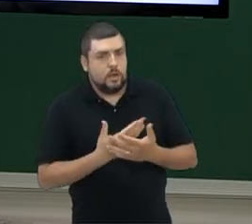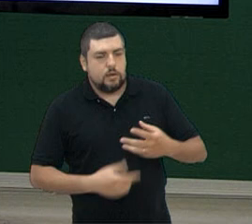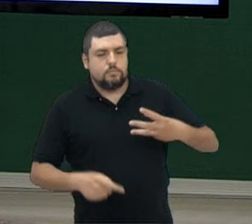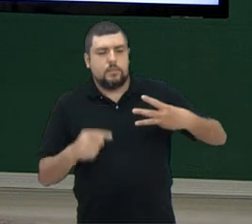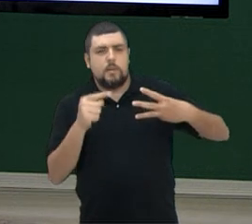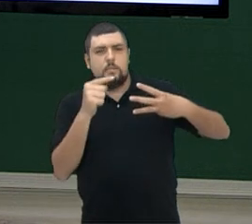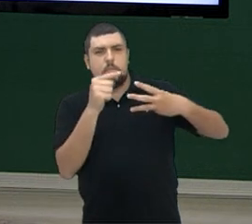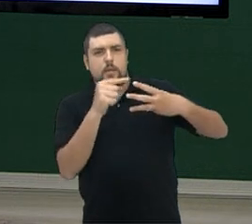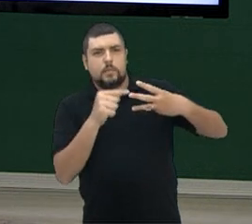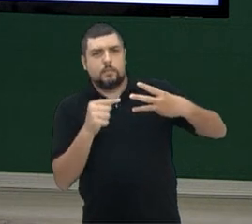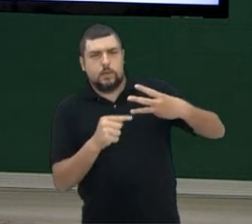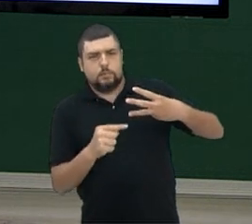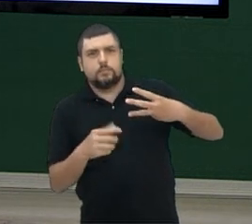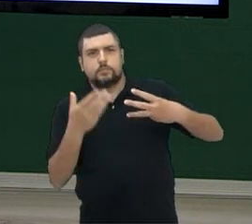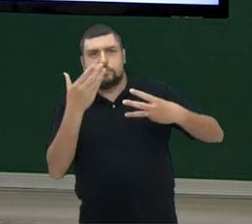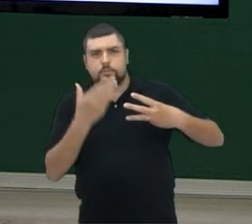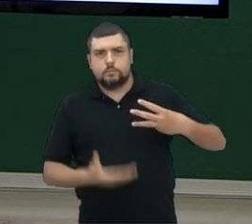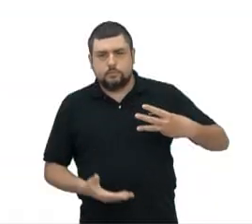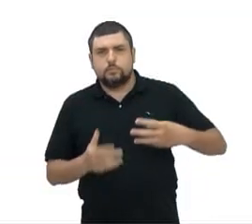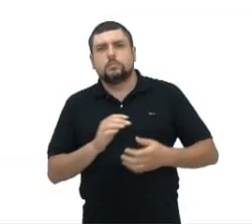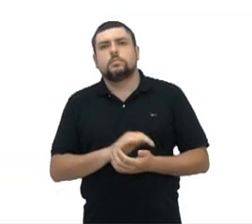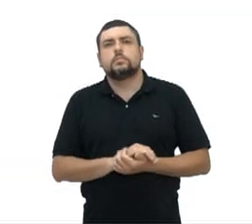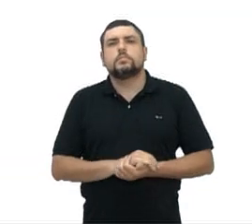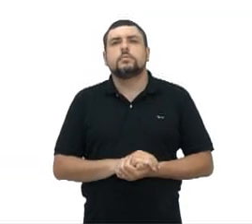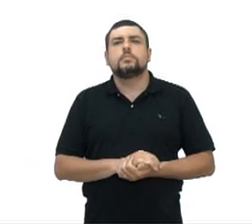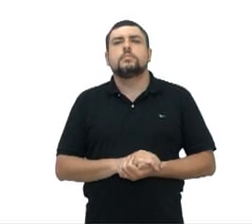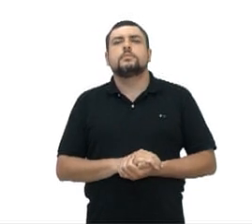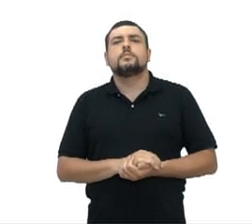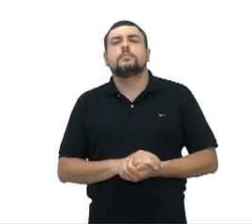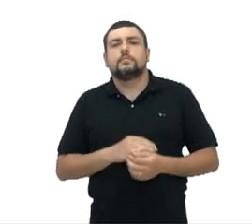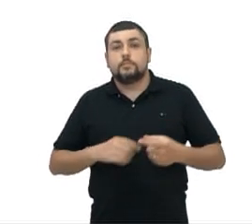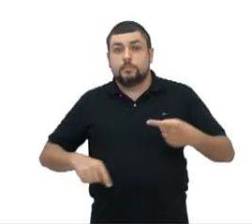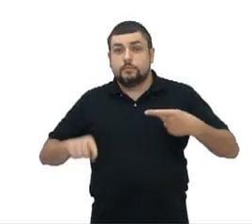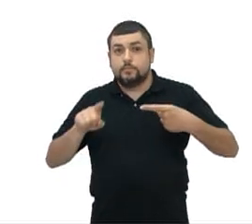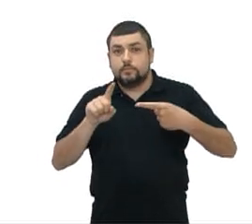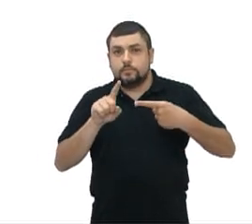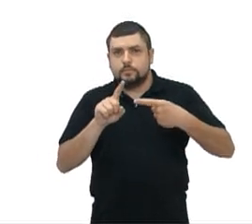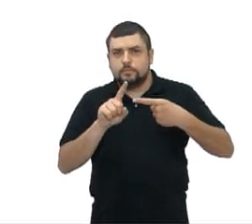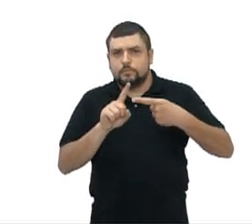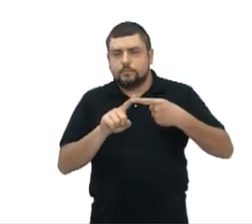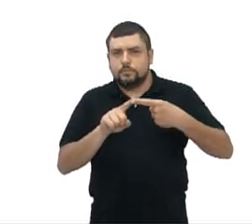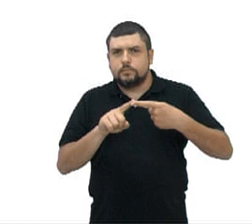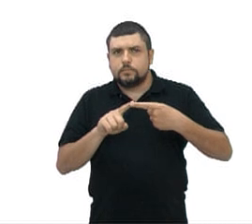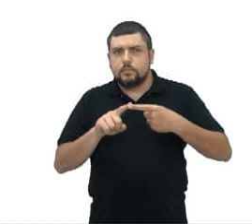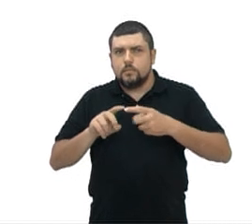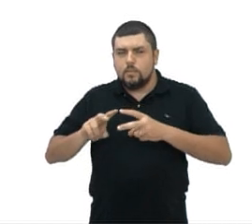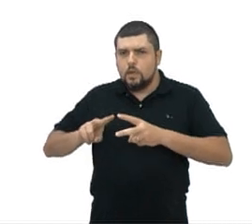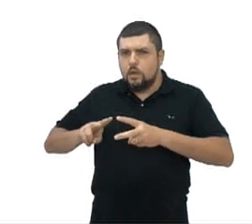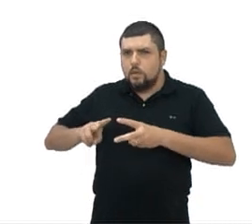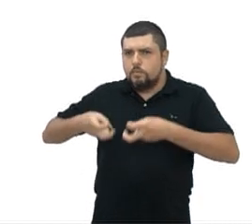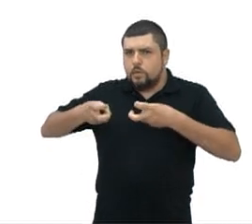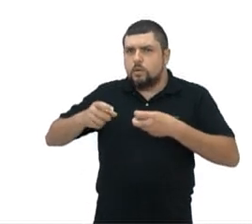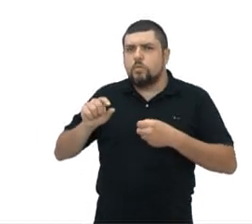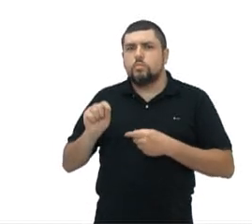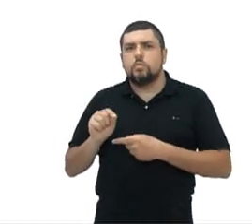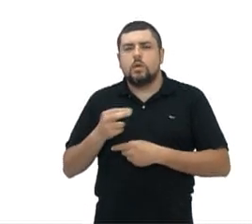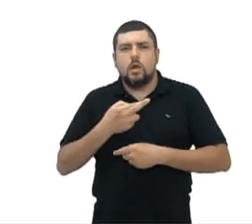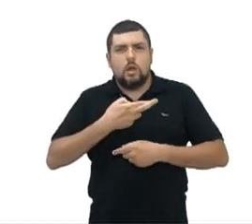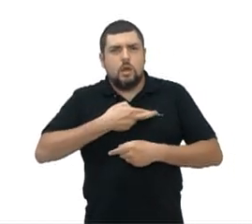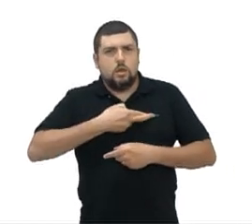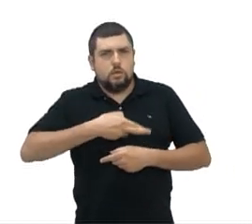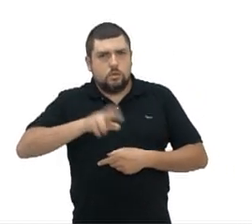fechar a trilogia, né, do Reino de Kush. Identificar as principais características da religião no Reino de